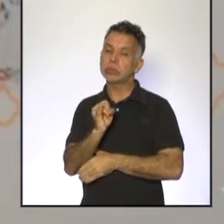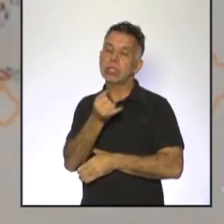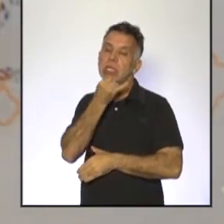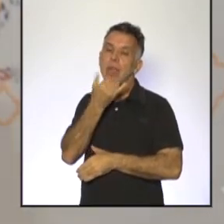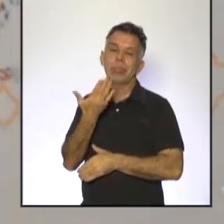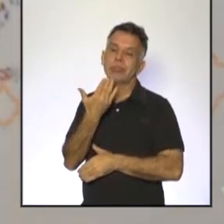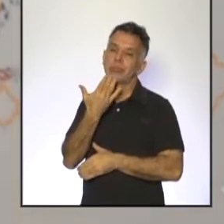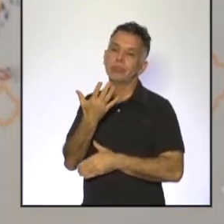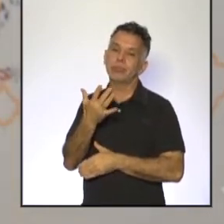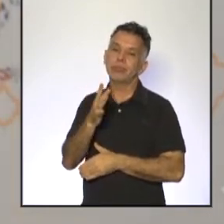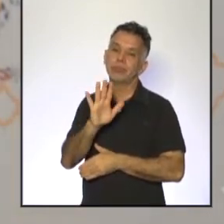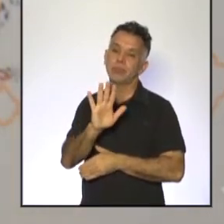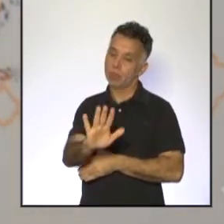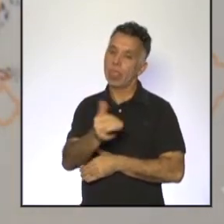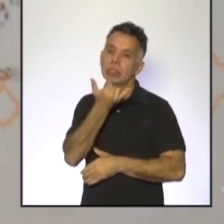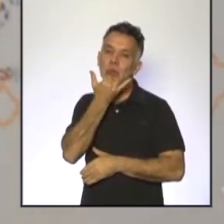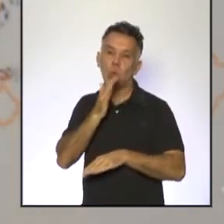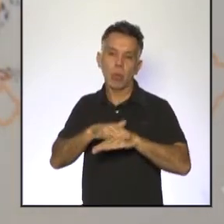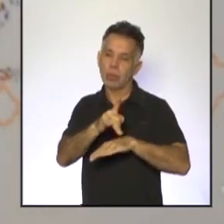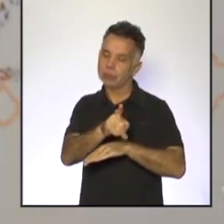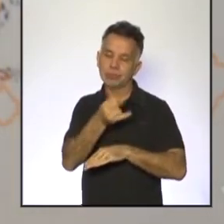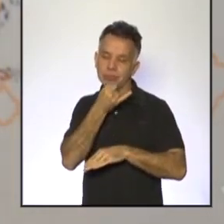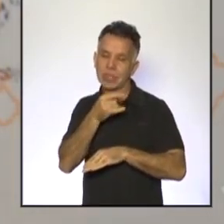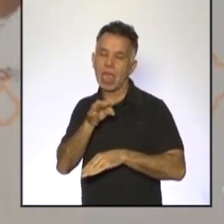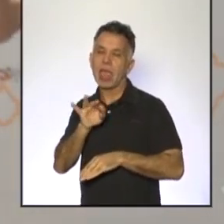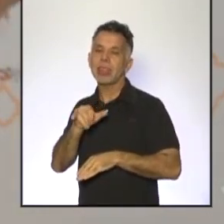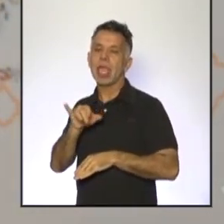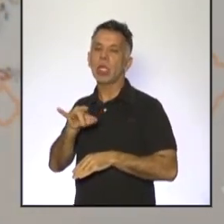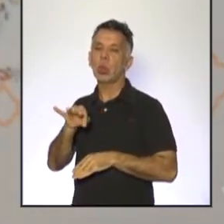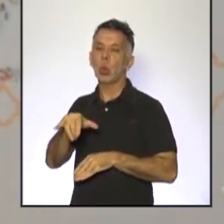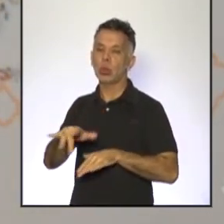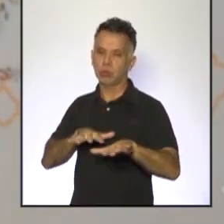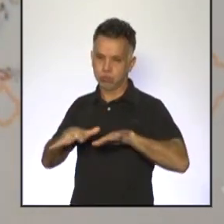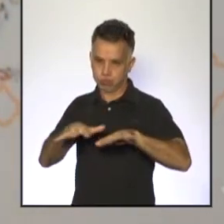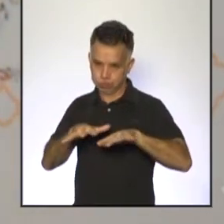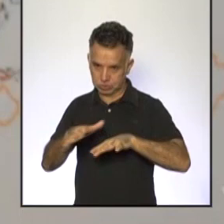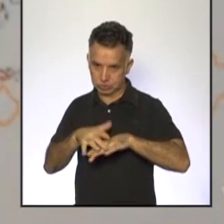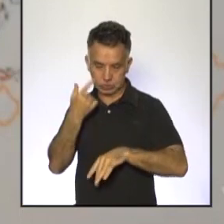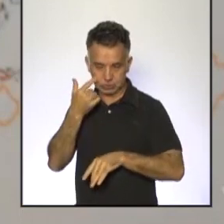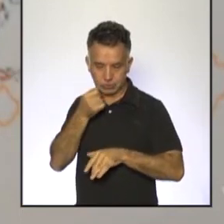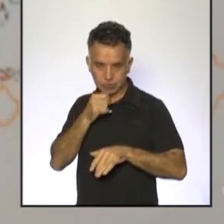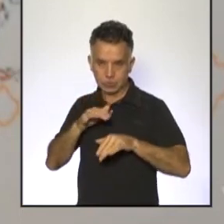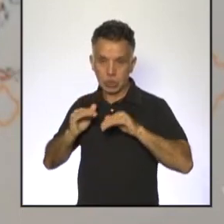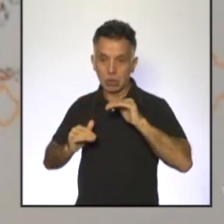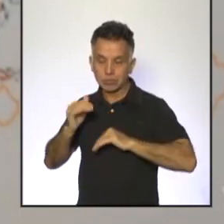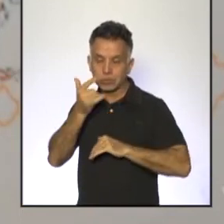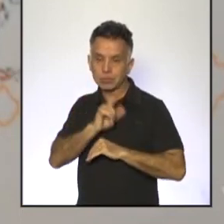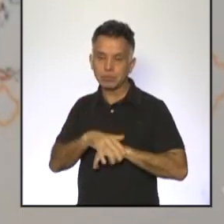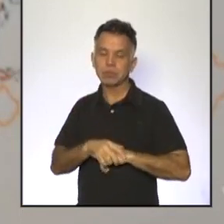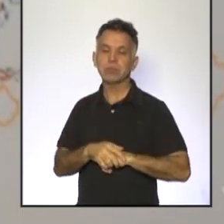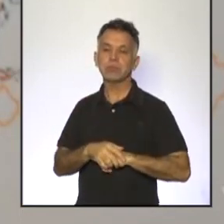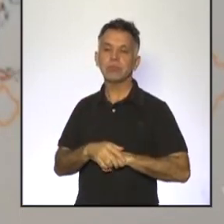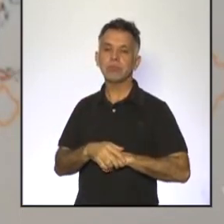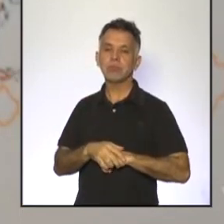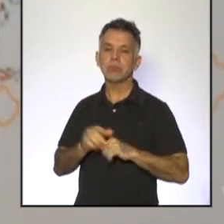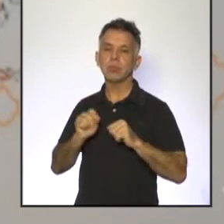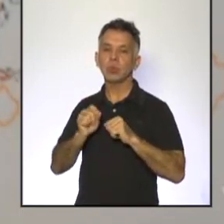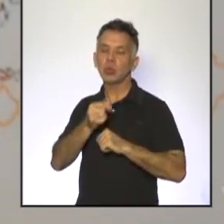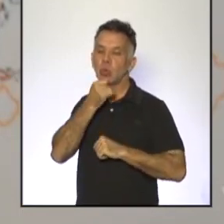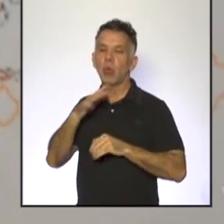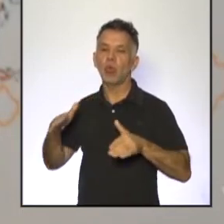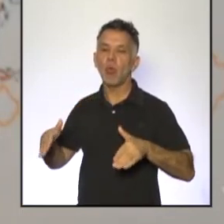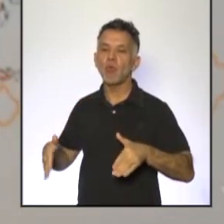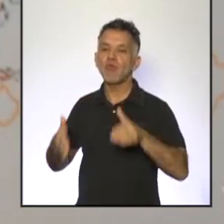evento tectônico, perdão. Mercalli era vulcanólogo, foi ele que identificou erupções, por exemplo, como a erupção estromboliana, o vulcão